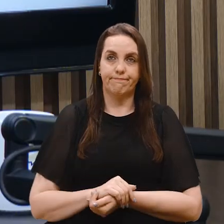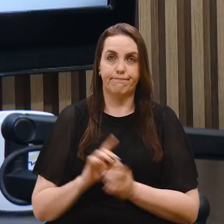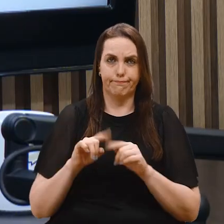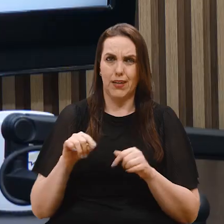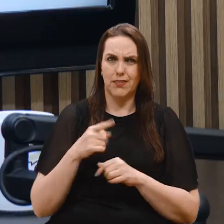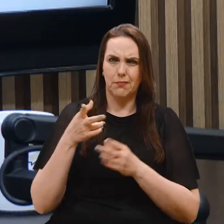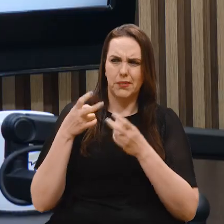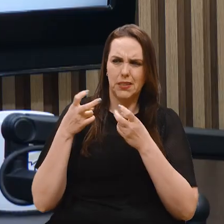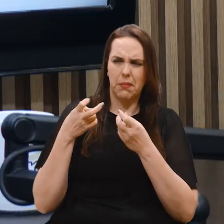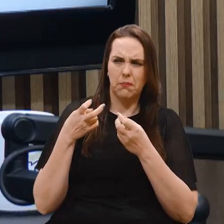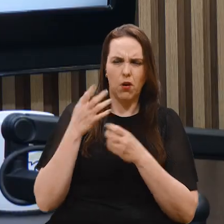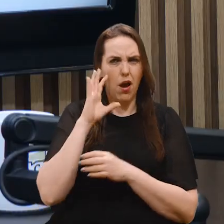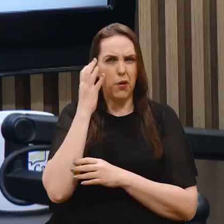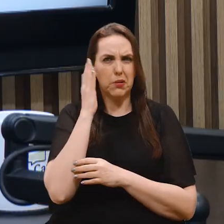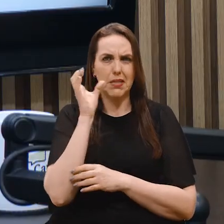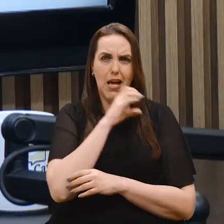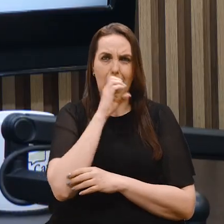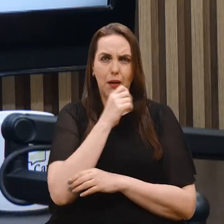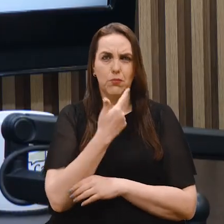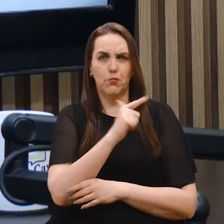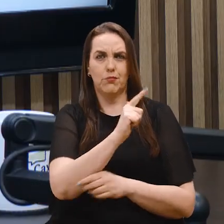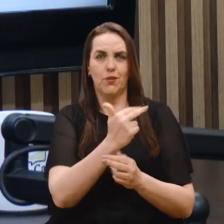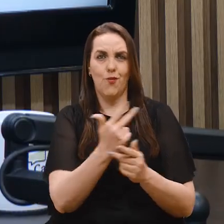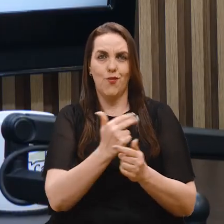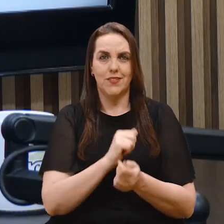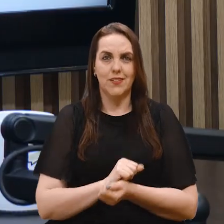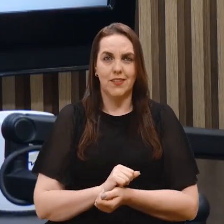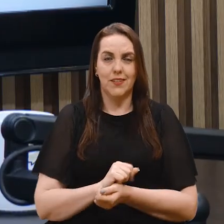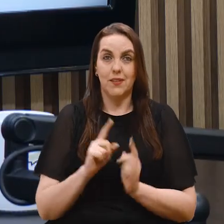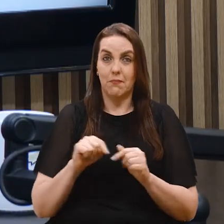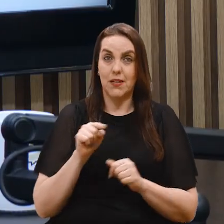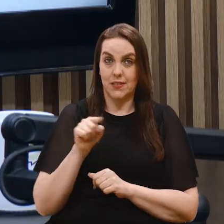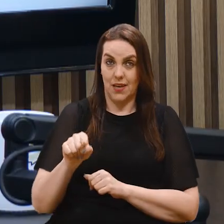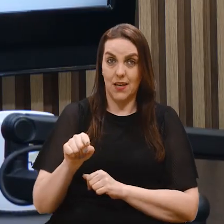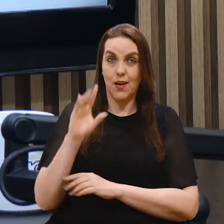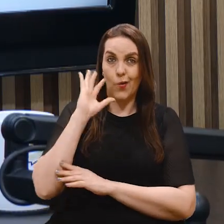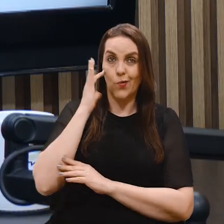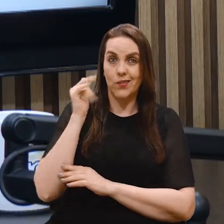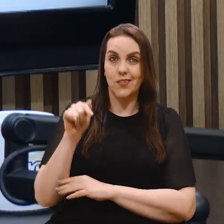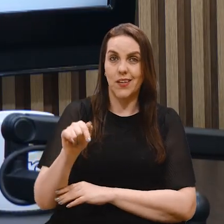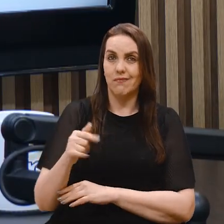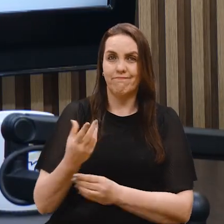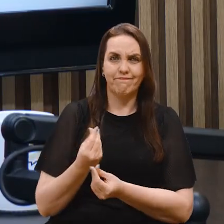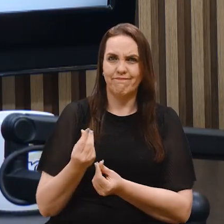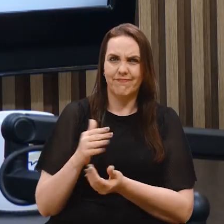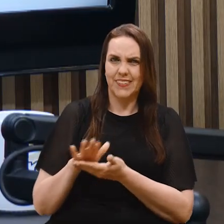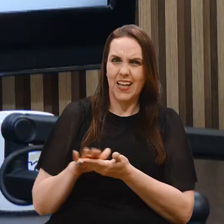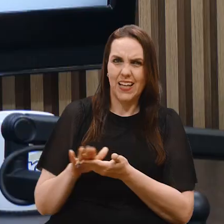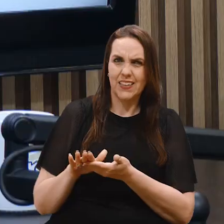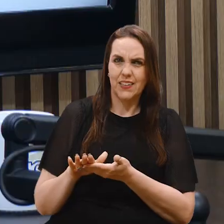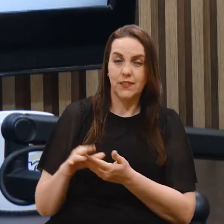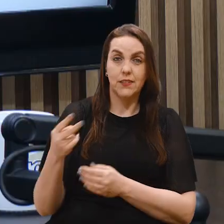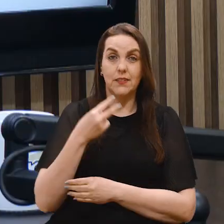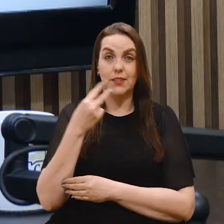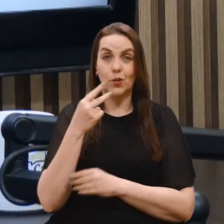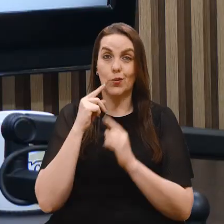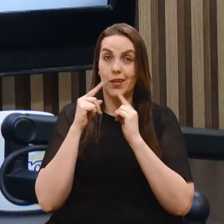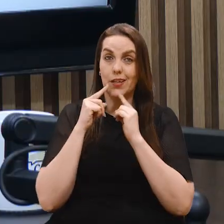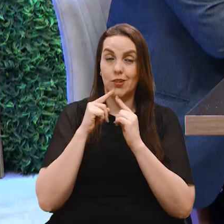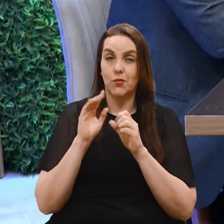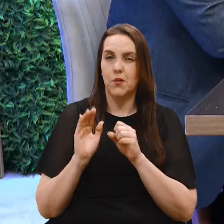outras coisas acontecem muito rápido, né? E às vezes o que é para acontecer, só que talvez... Uma segunda crítica porque talvez fique